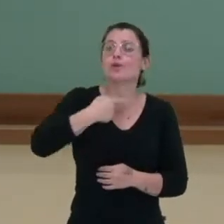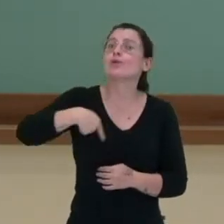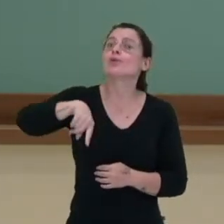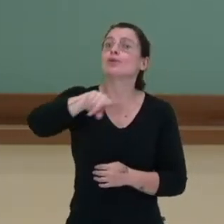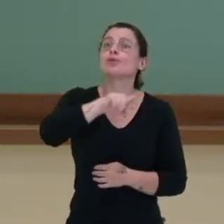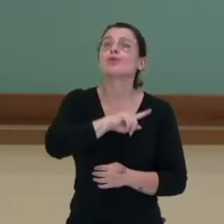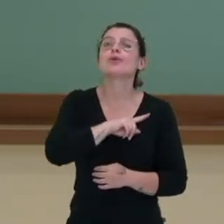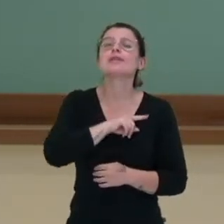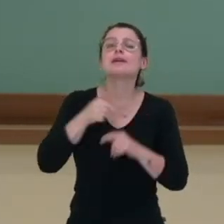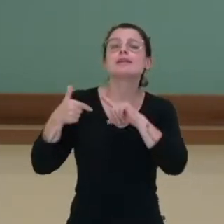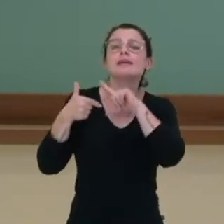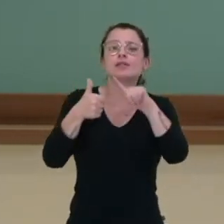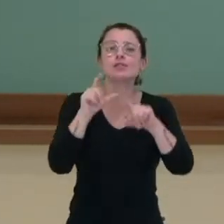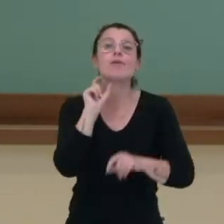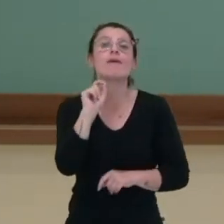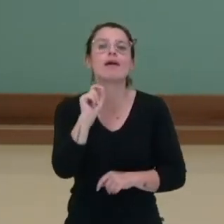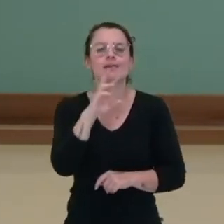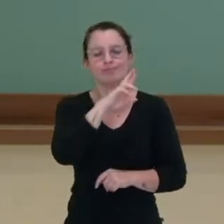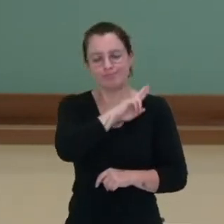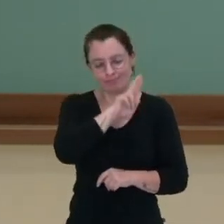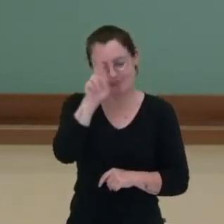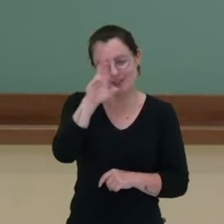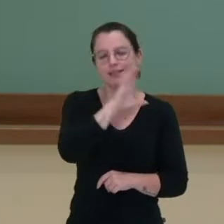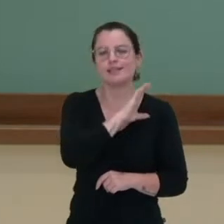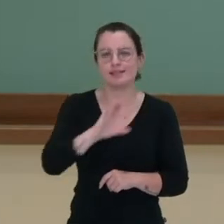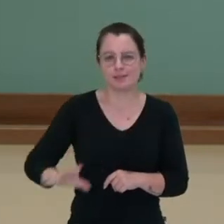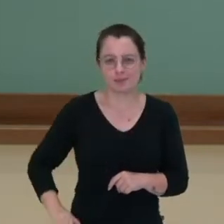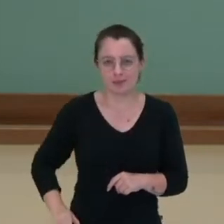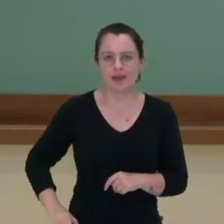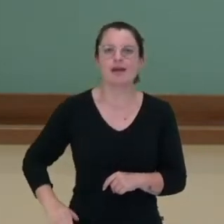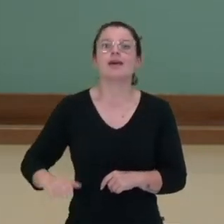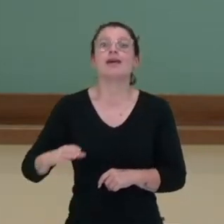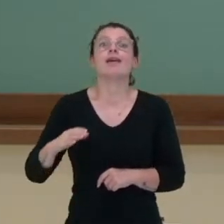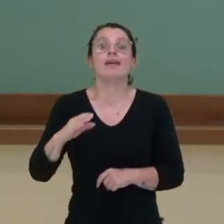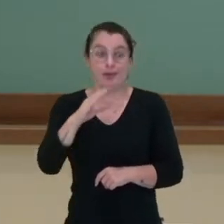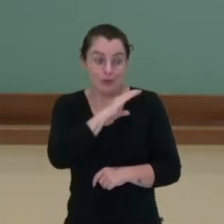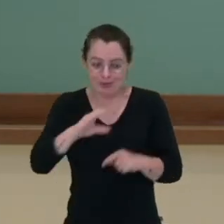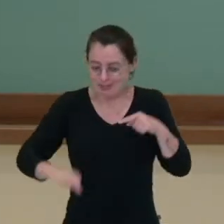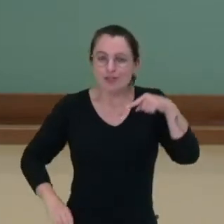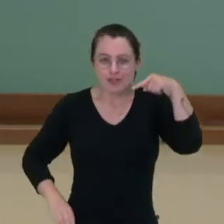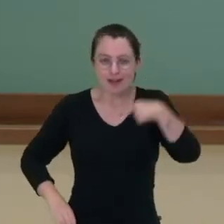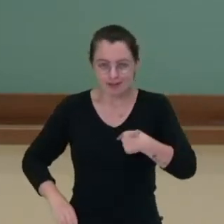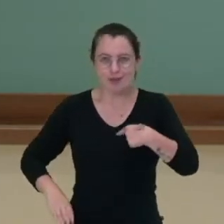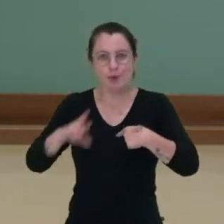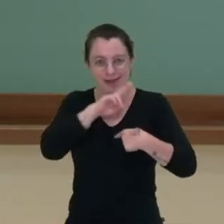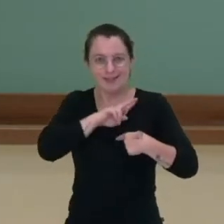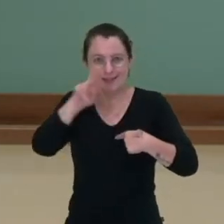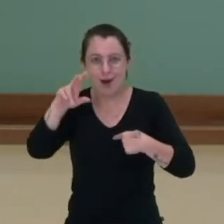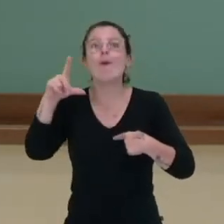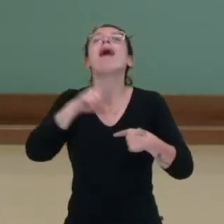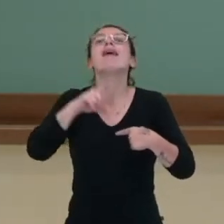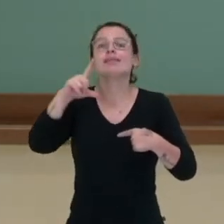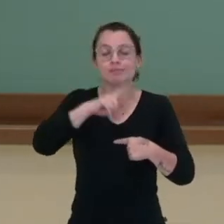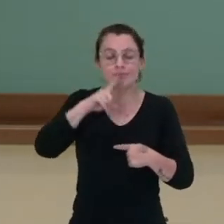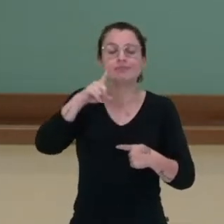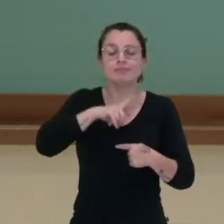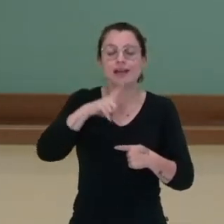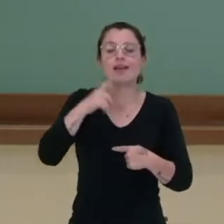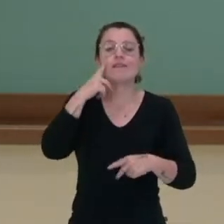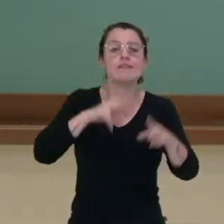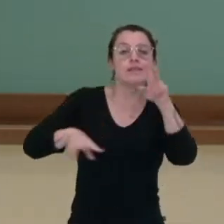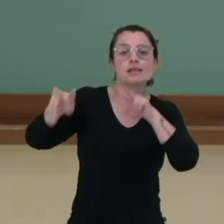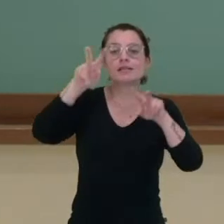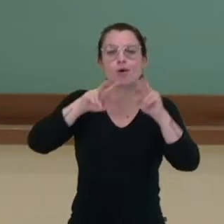o cristianismo tem a sua cosmovisão de mundo, como que o mundo foi criado, como que o homem foi criado,